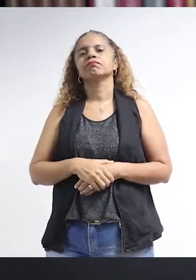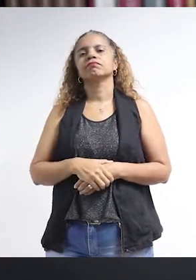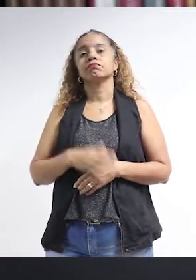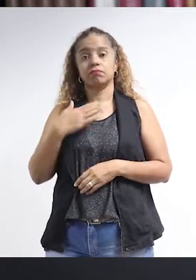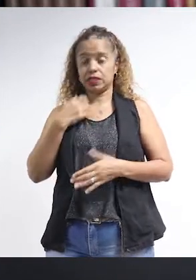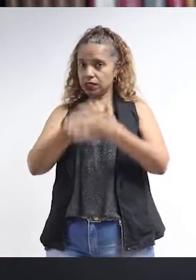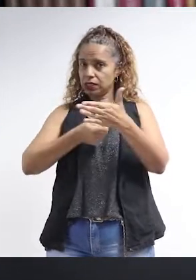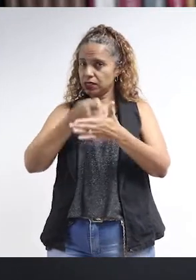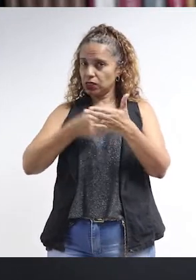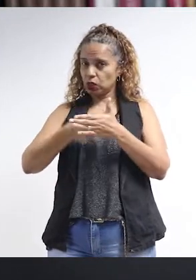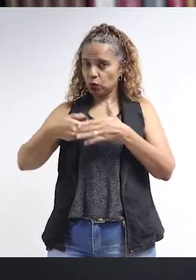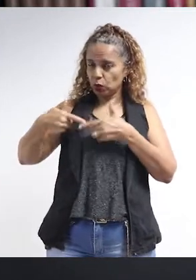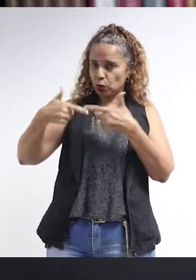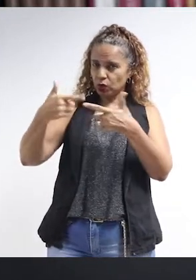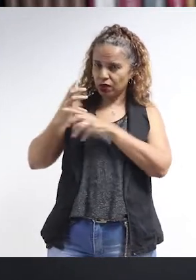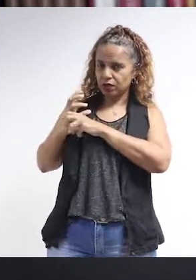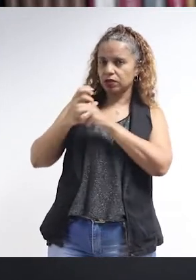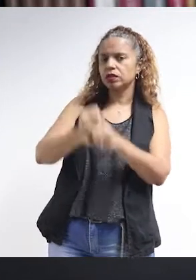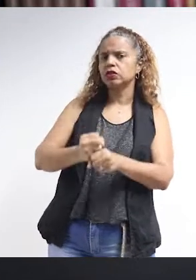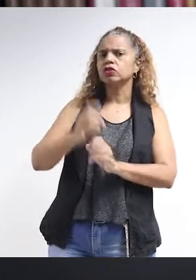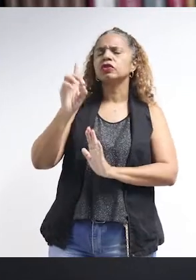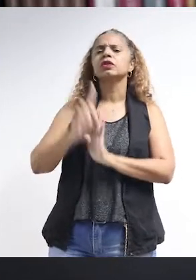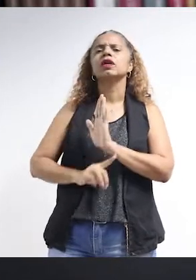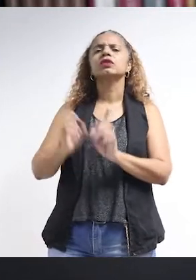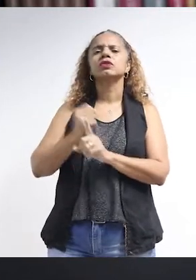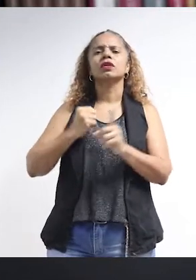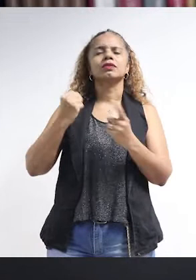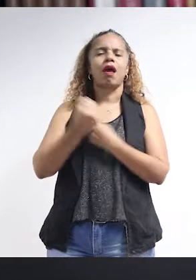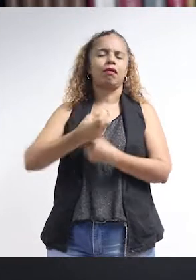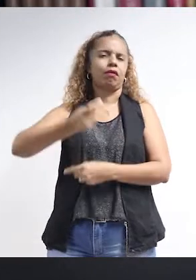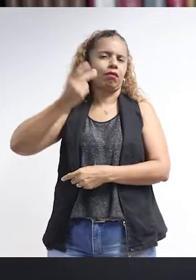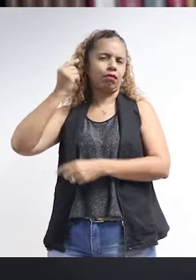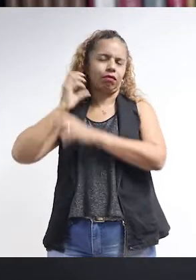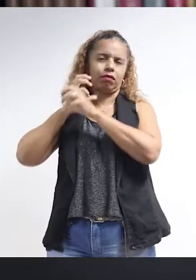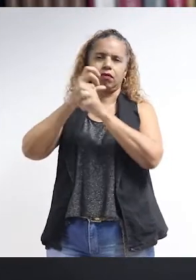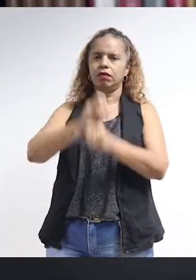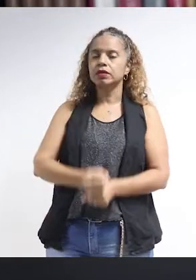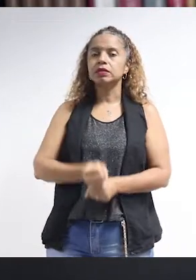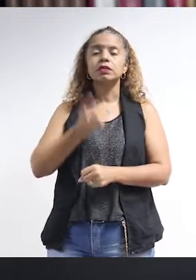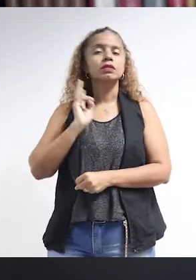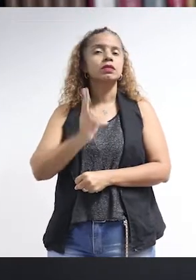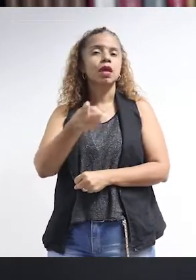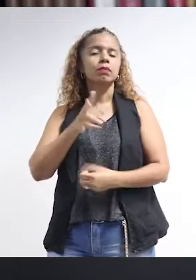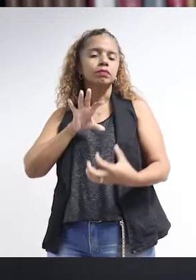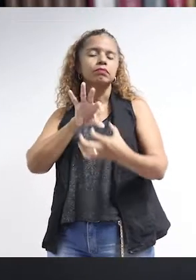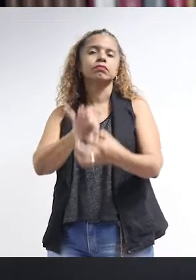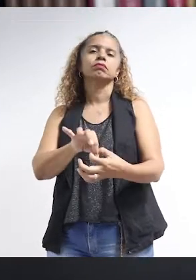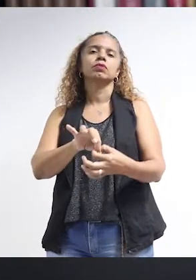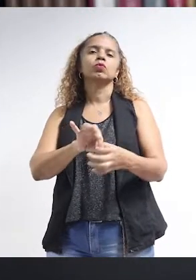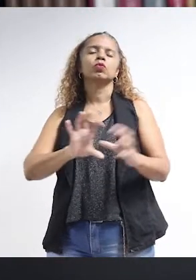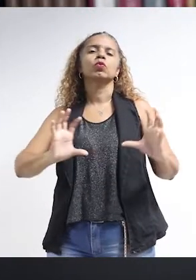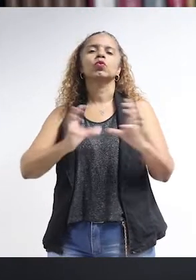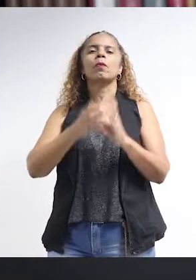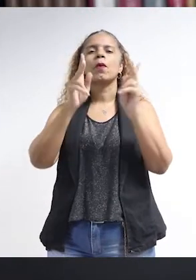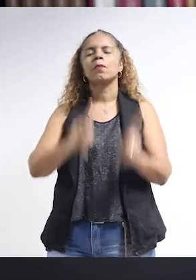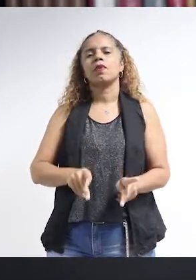minha militância pelos direitos sociais vem de longa data, sempre muito relacionada às populações